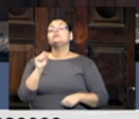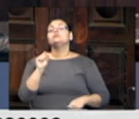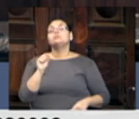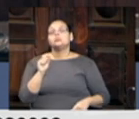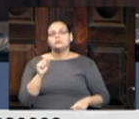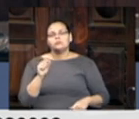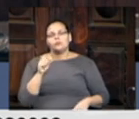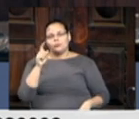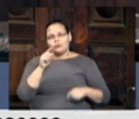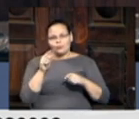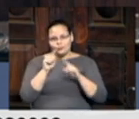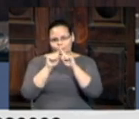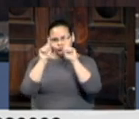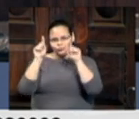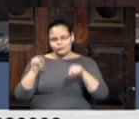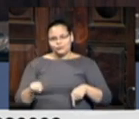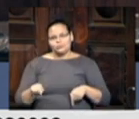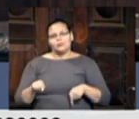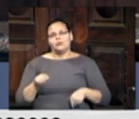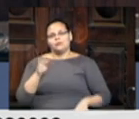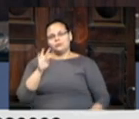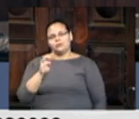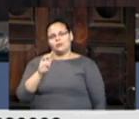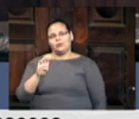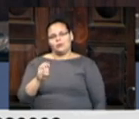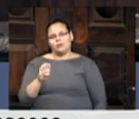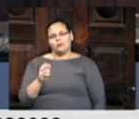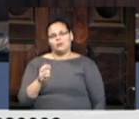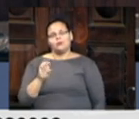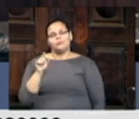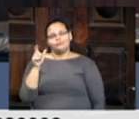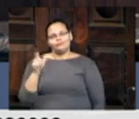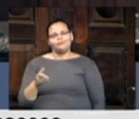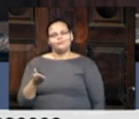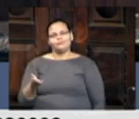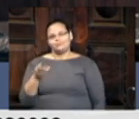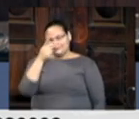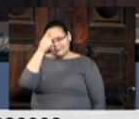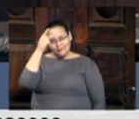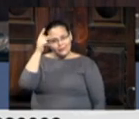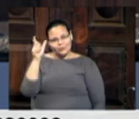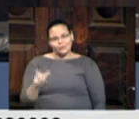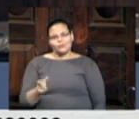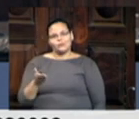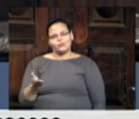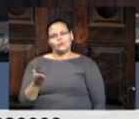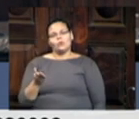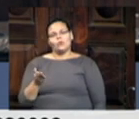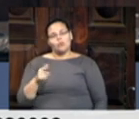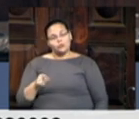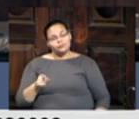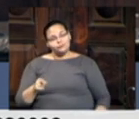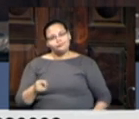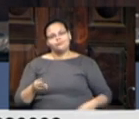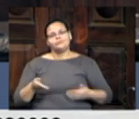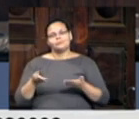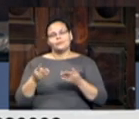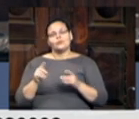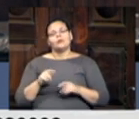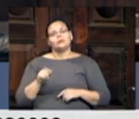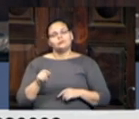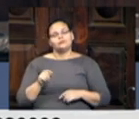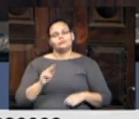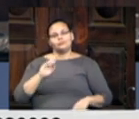Um funcionário do TRE como sendo a pessoa que comandava aquela